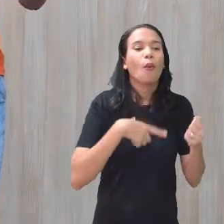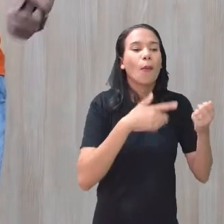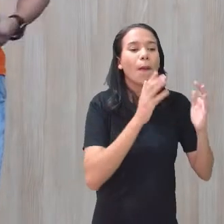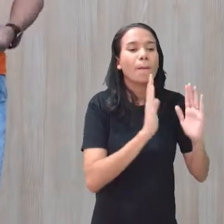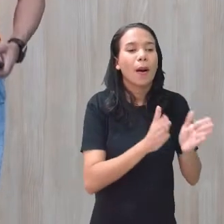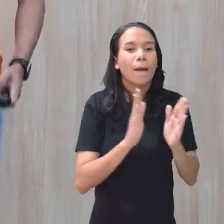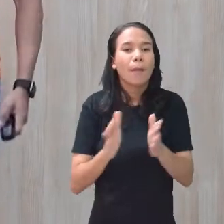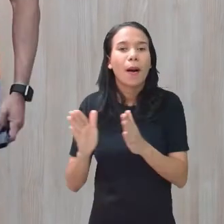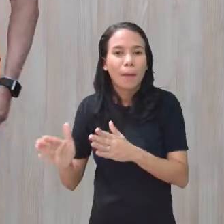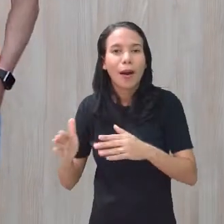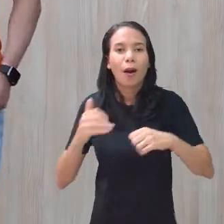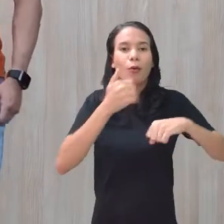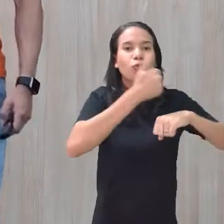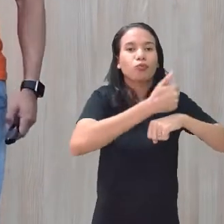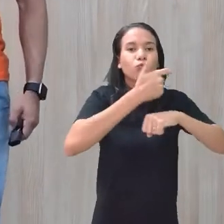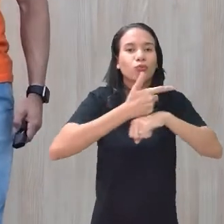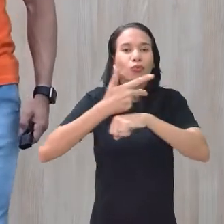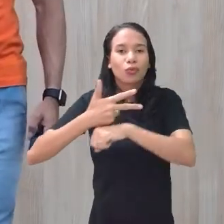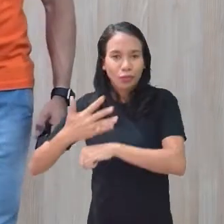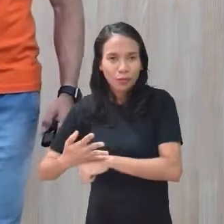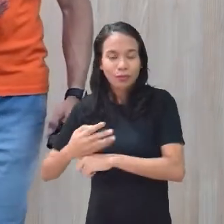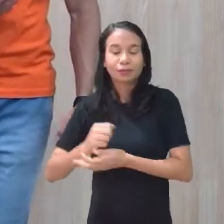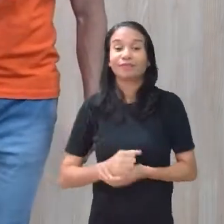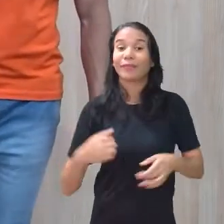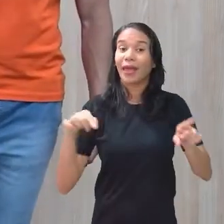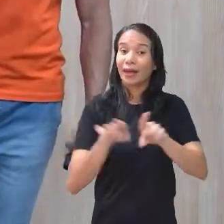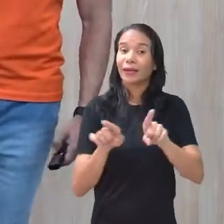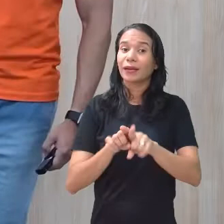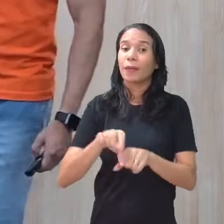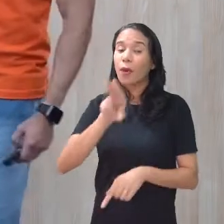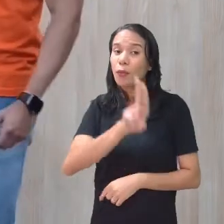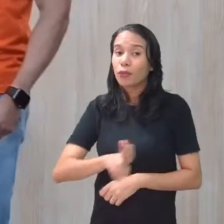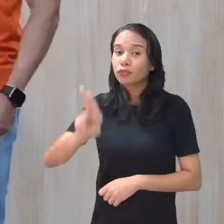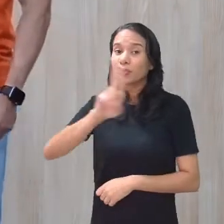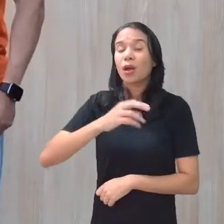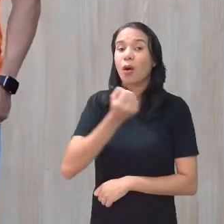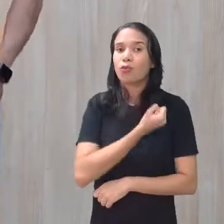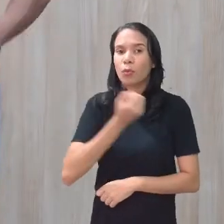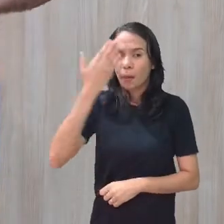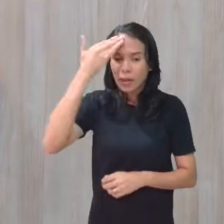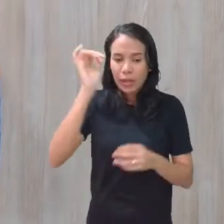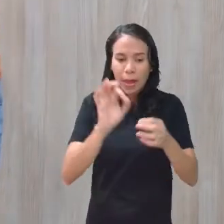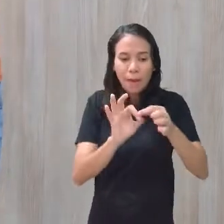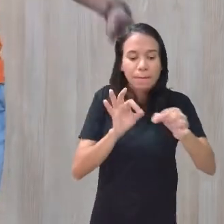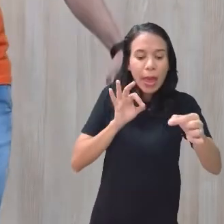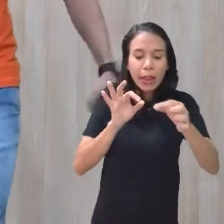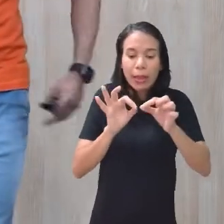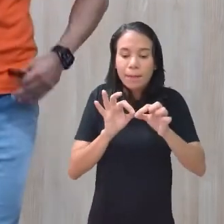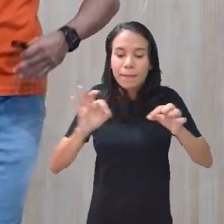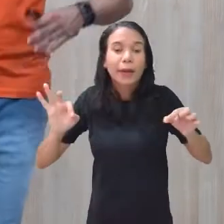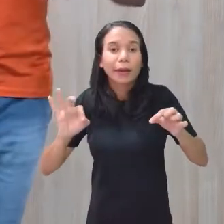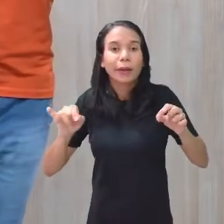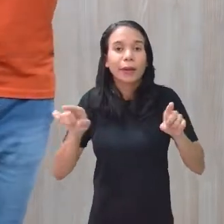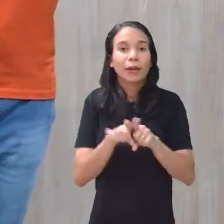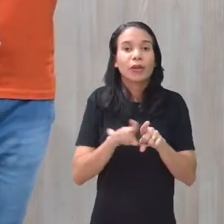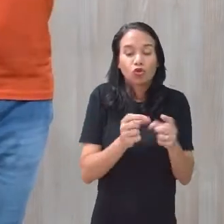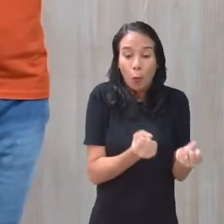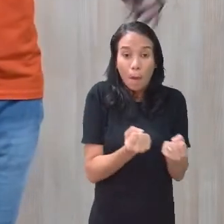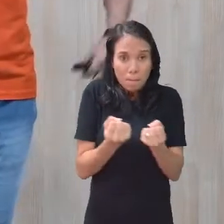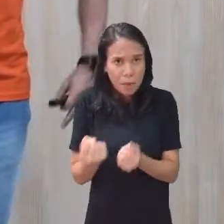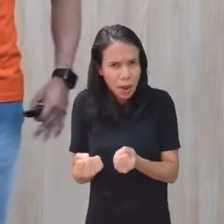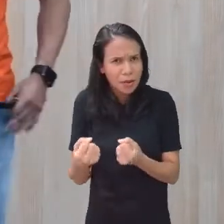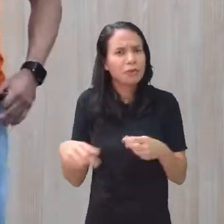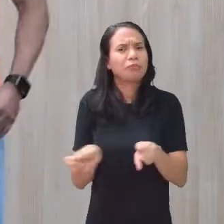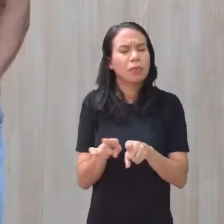essas classificações. Eles começaram a utilizar os números para medir, então não só o peso, mas a altura